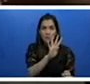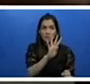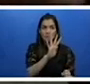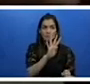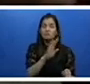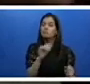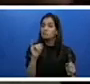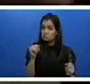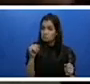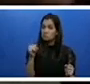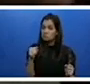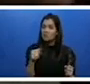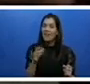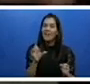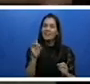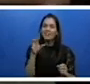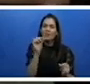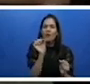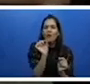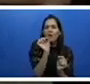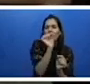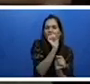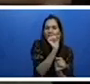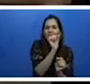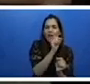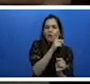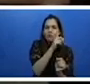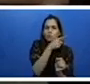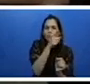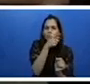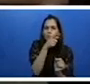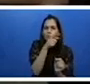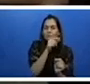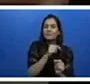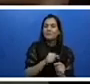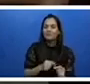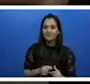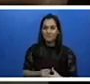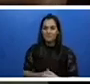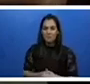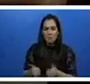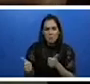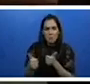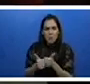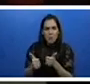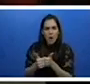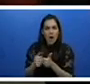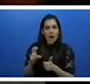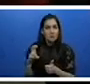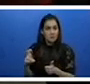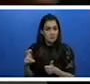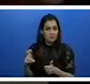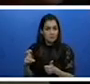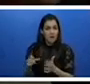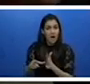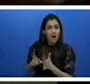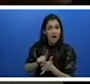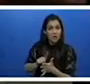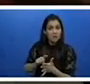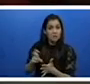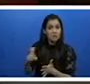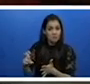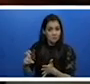Sim. É só eu marcar algum pontinho próximo ao 5, antes do